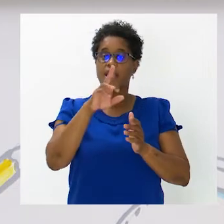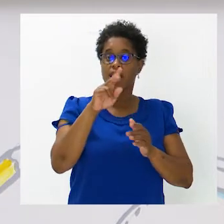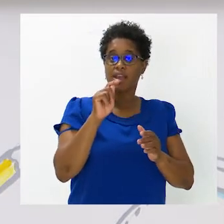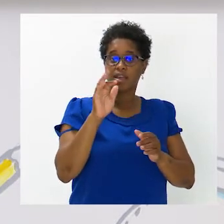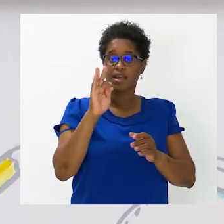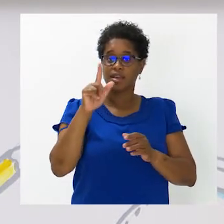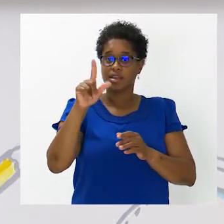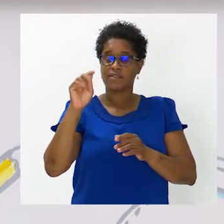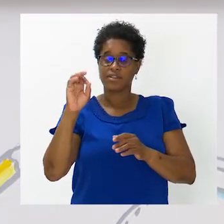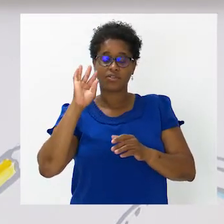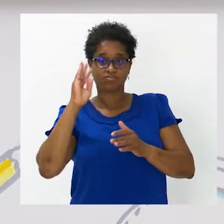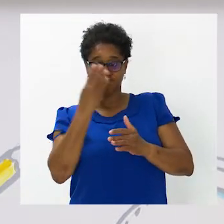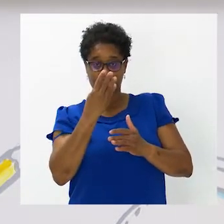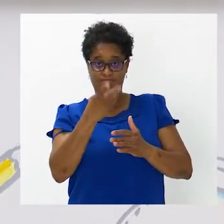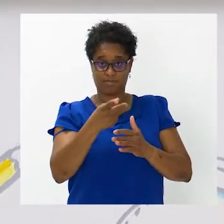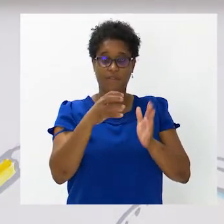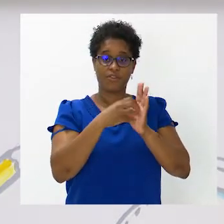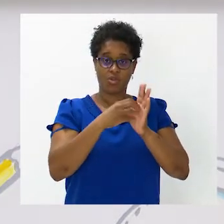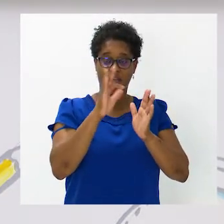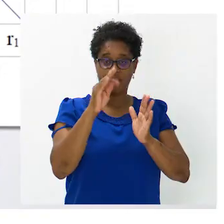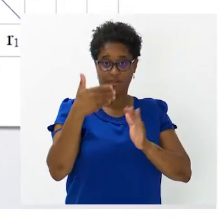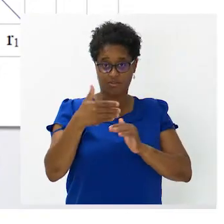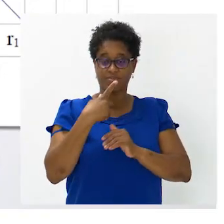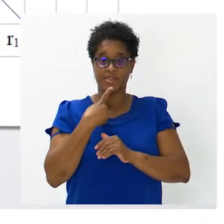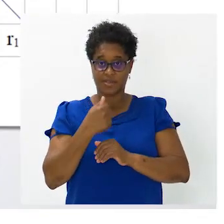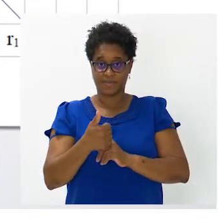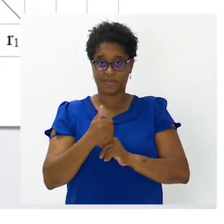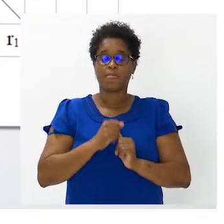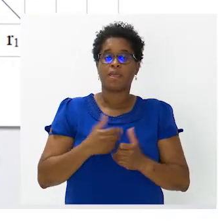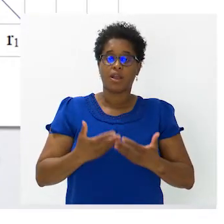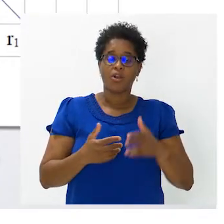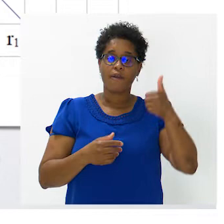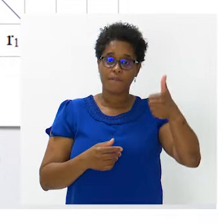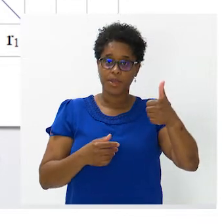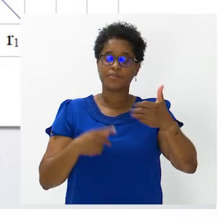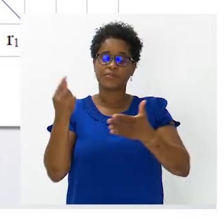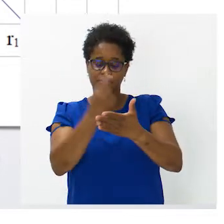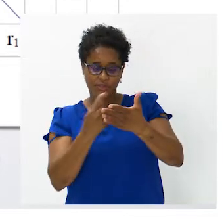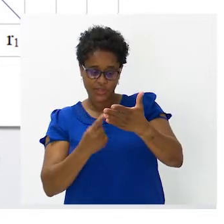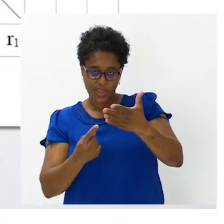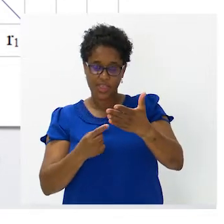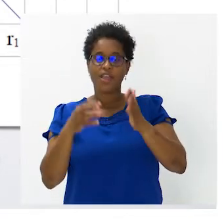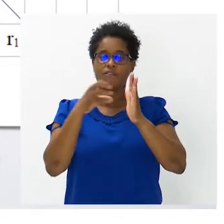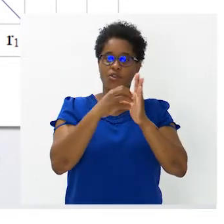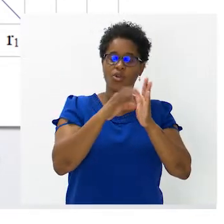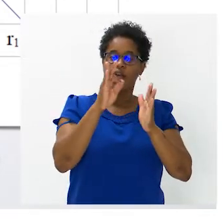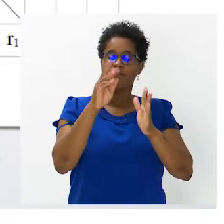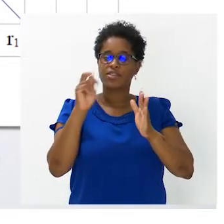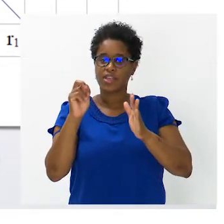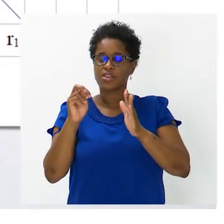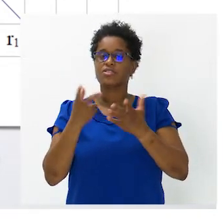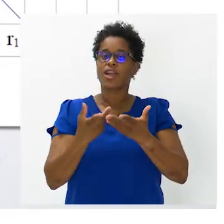da figura F1, certo? Agora, a linha B, desenha a figura